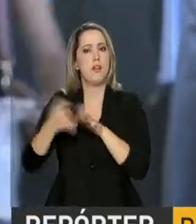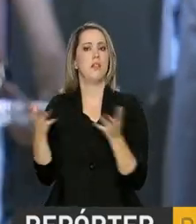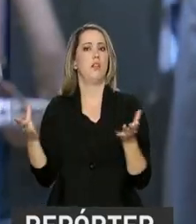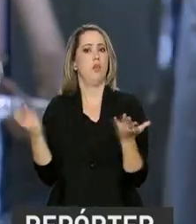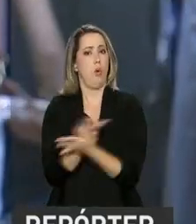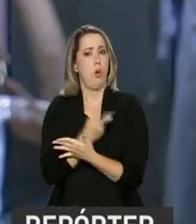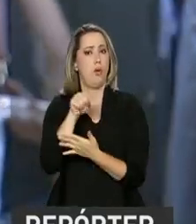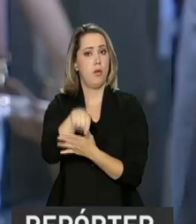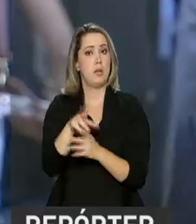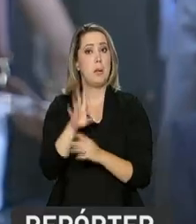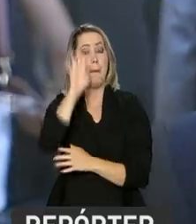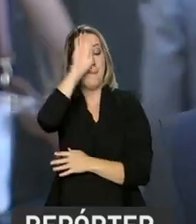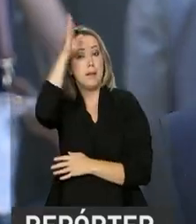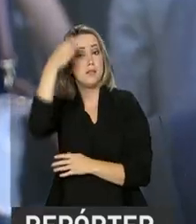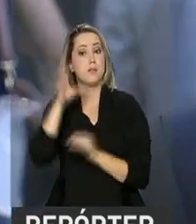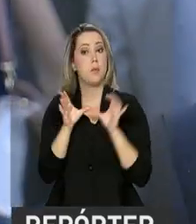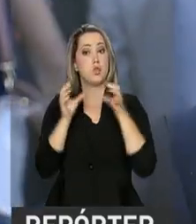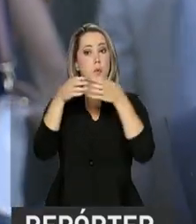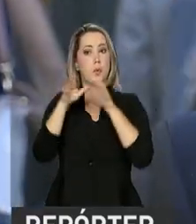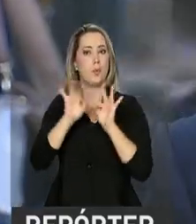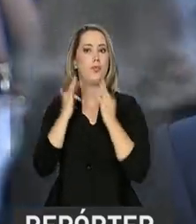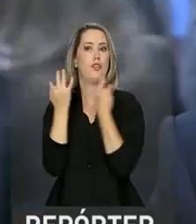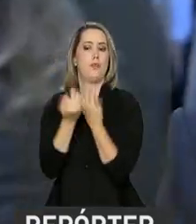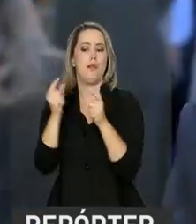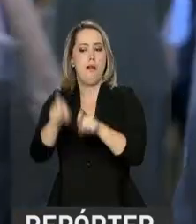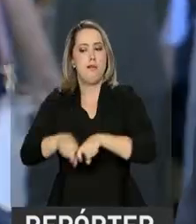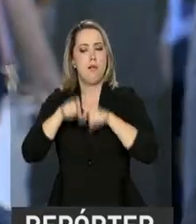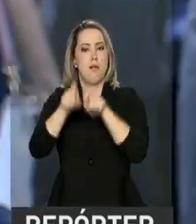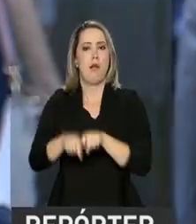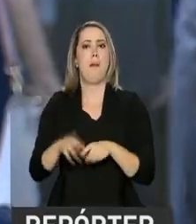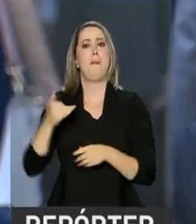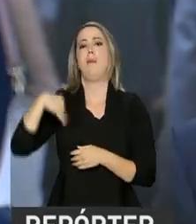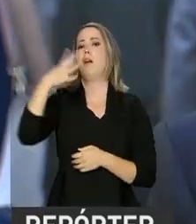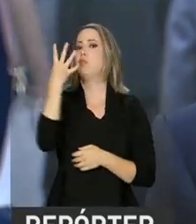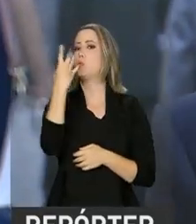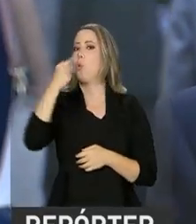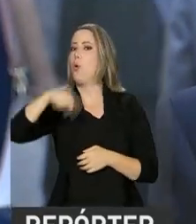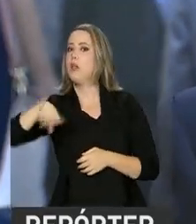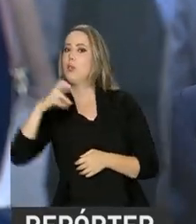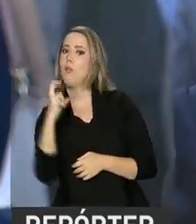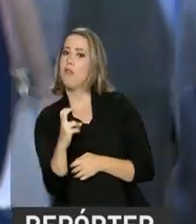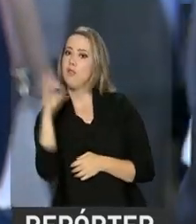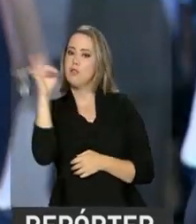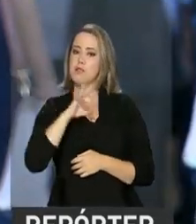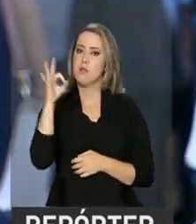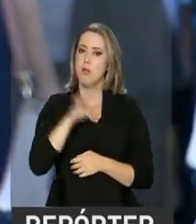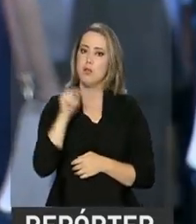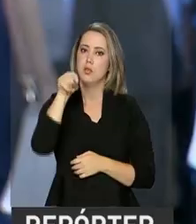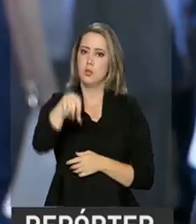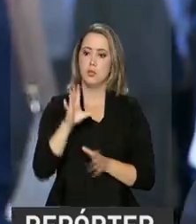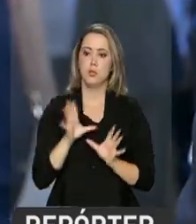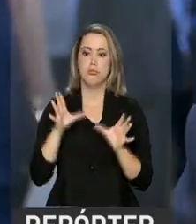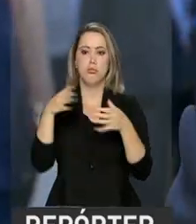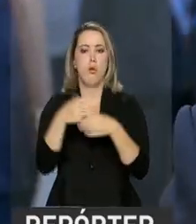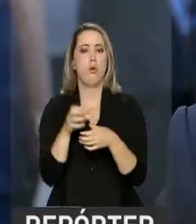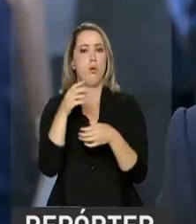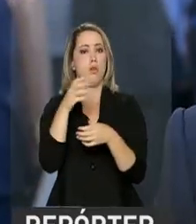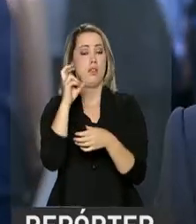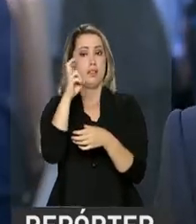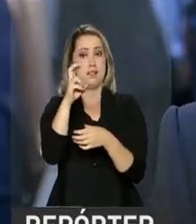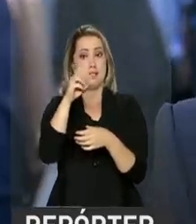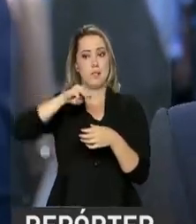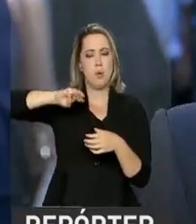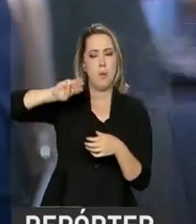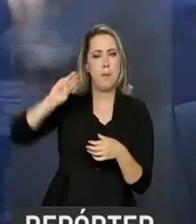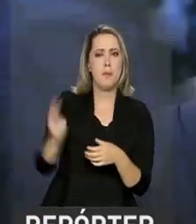da agricultura familiar, que compõe mais de 4/5, ou seja, cerca de 80% desse universo de 5